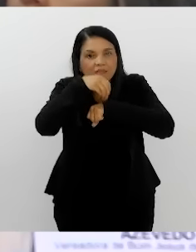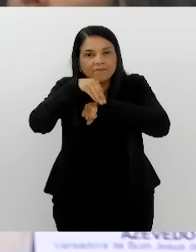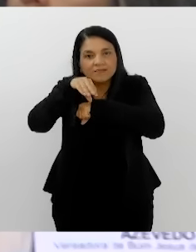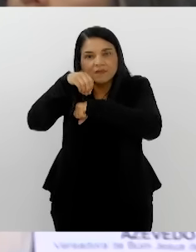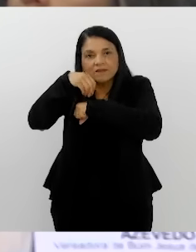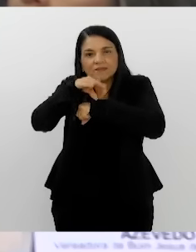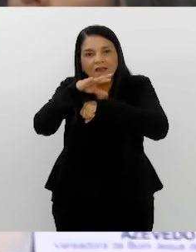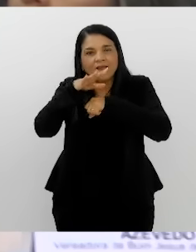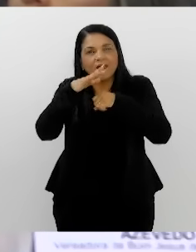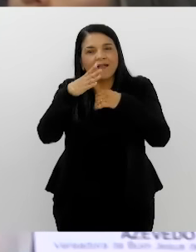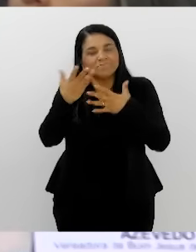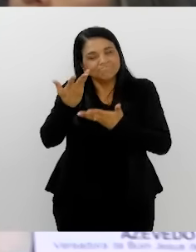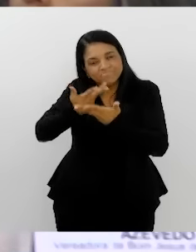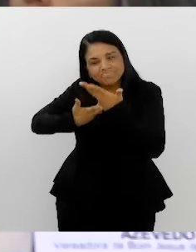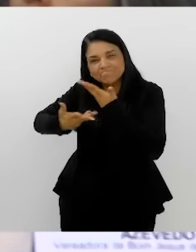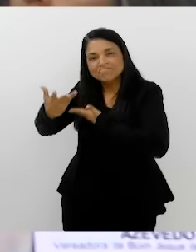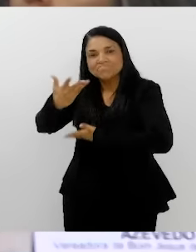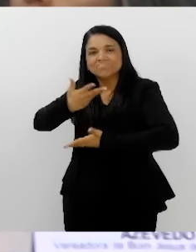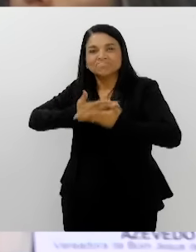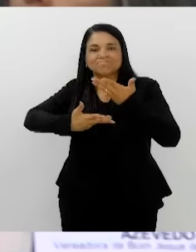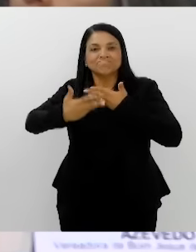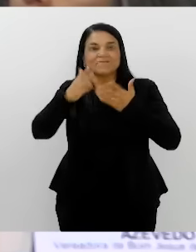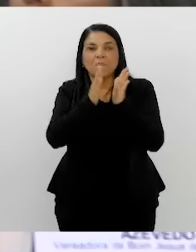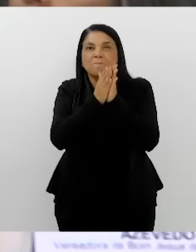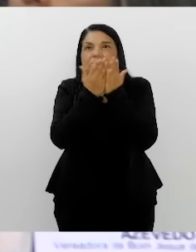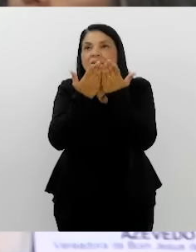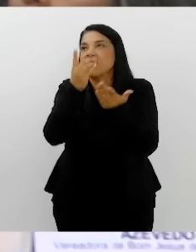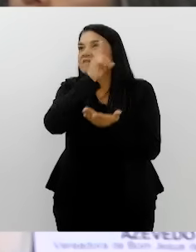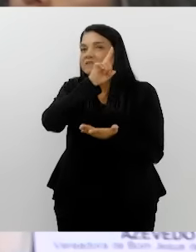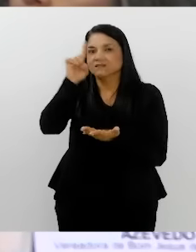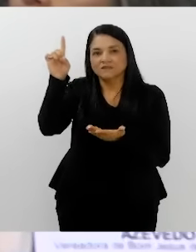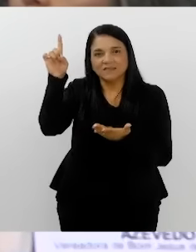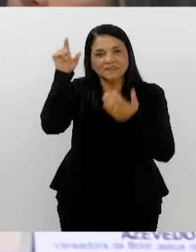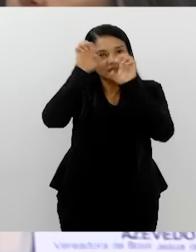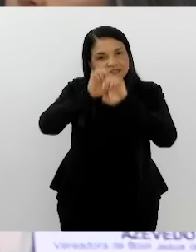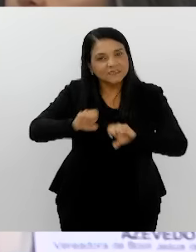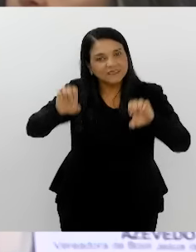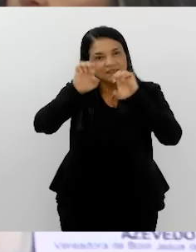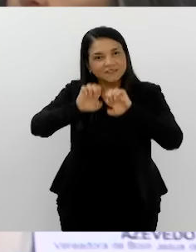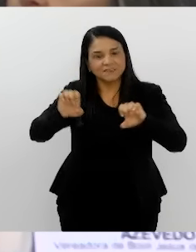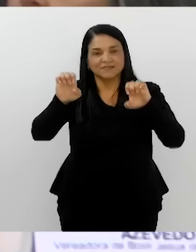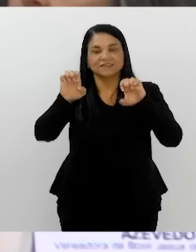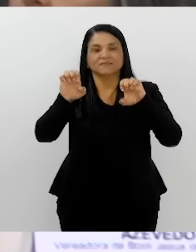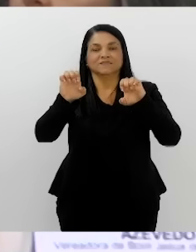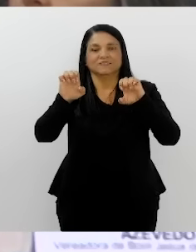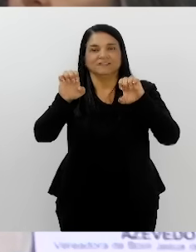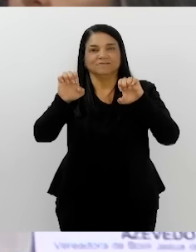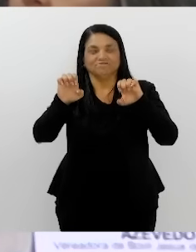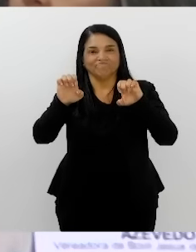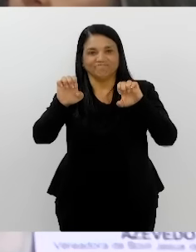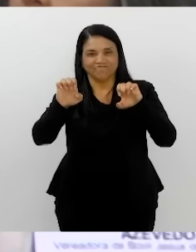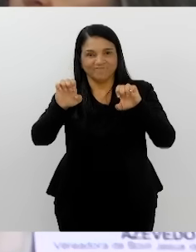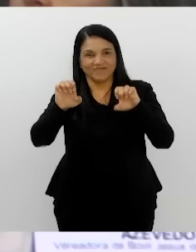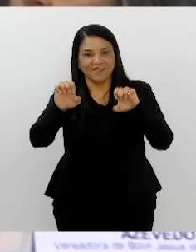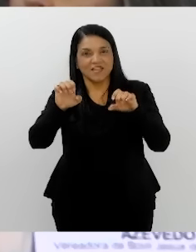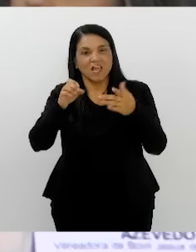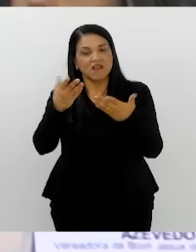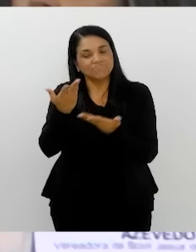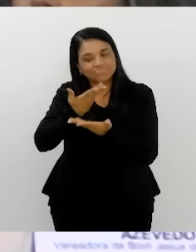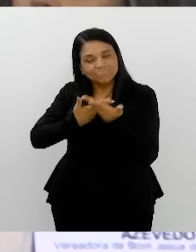contagiar. É assim que é a palavra, é assim que é a pregação da palavra de Deus, é assim que ela chega, é assim que ela